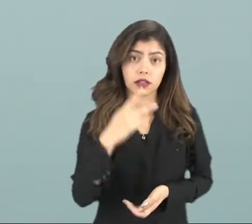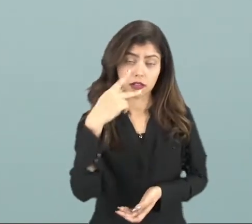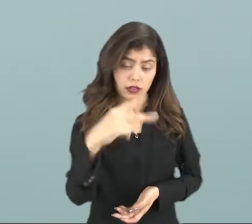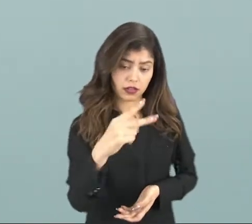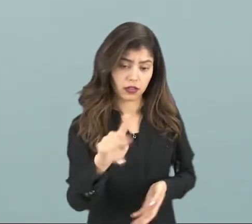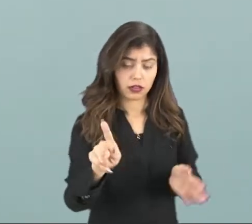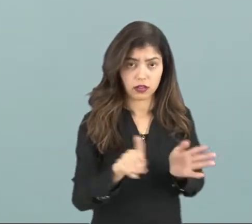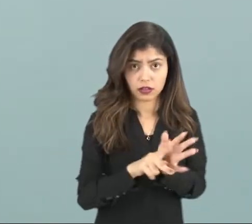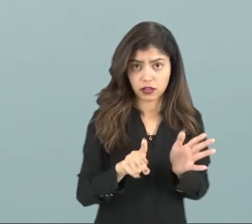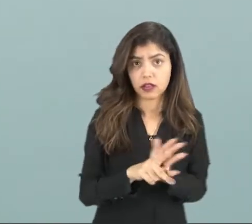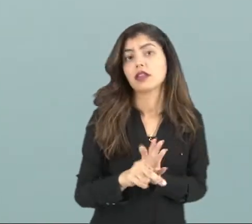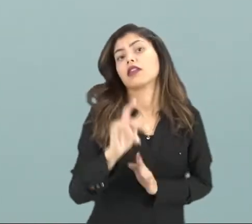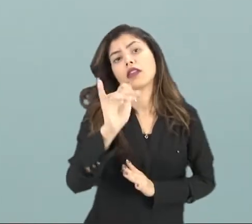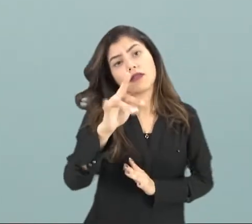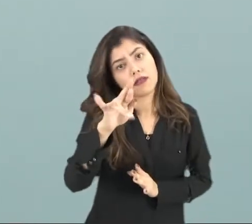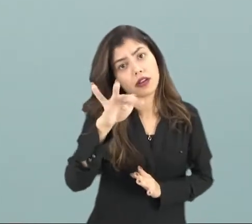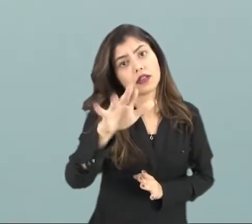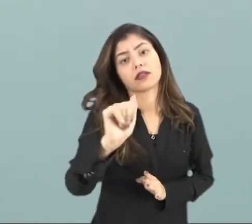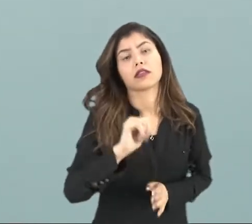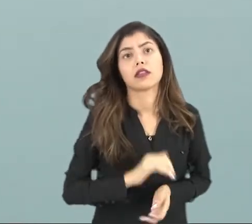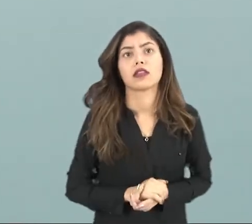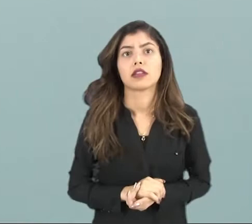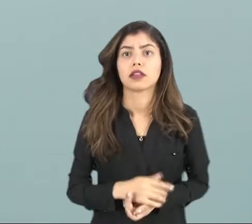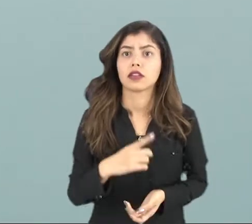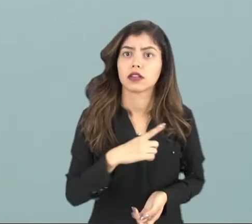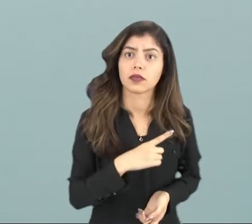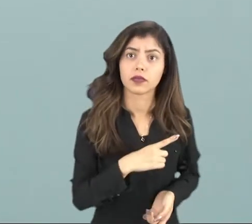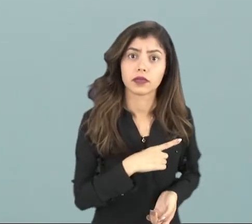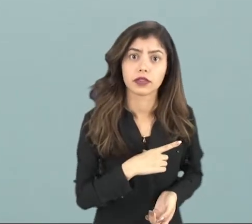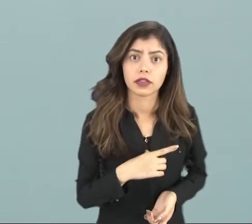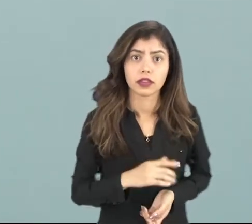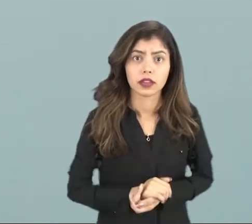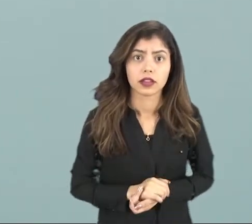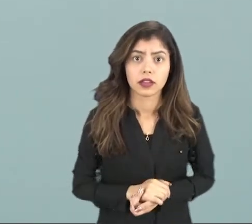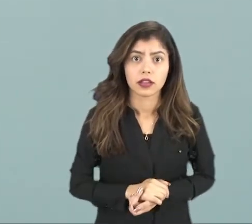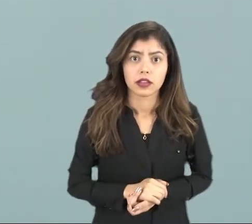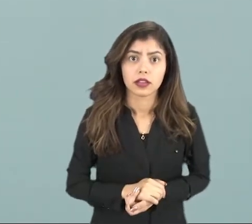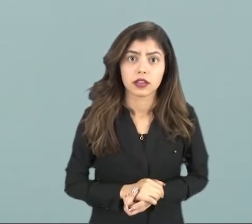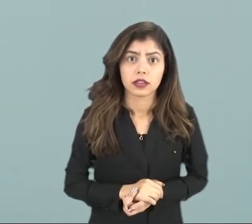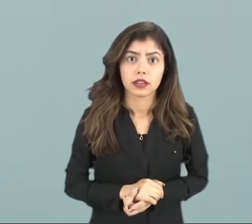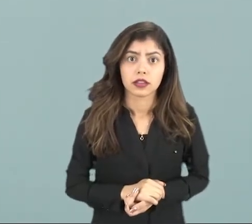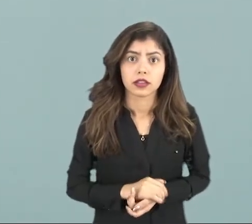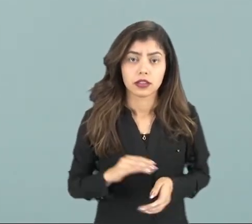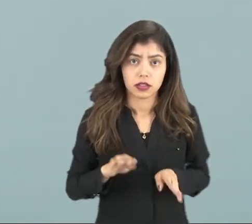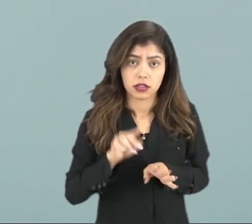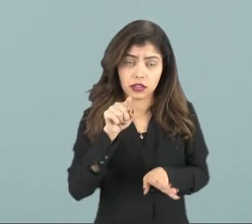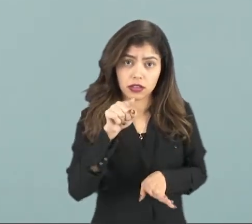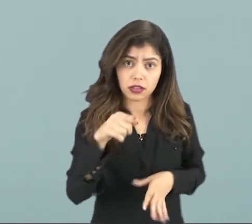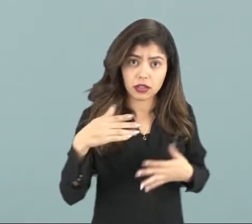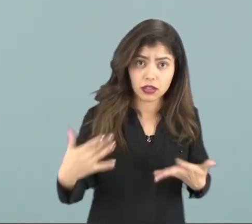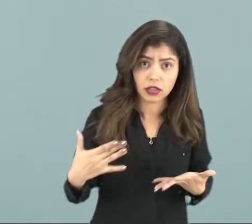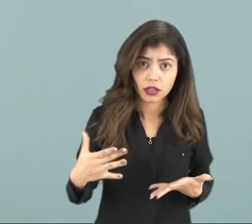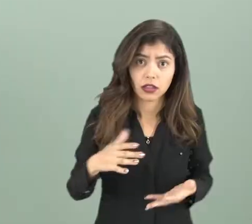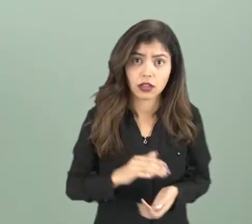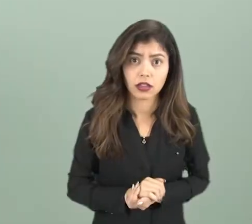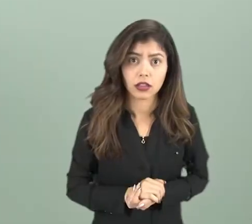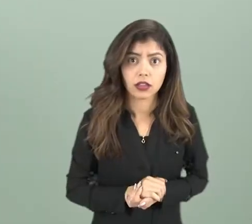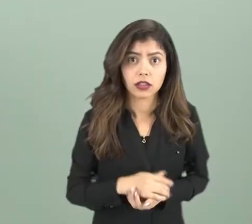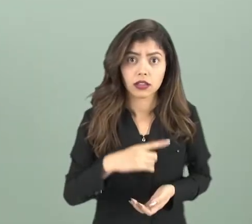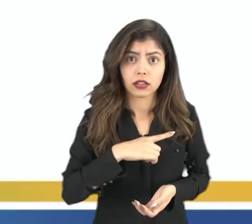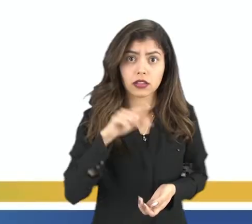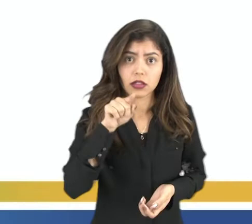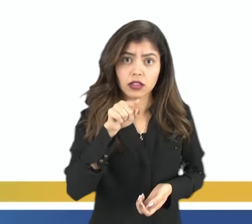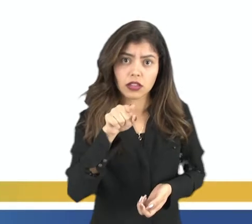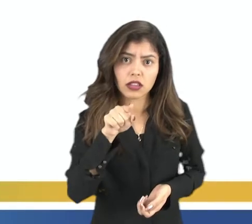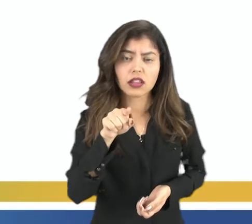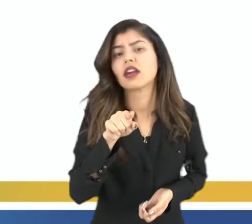enfática, tá? Tô dando ênfase que foram as crianças mesmas que construíram a casinha de cachorro.